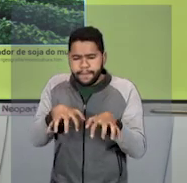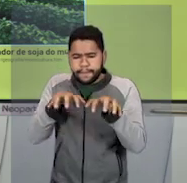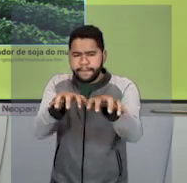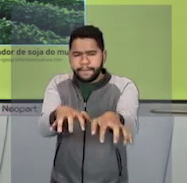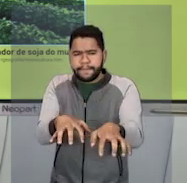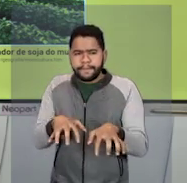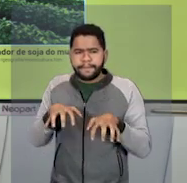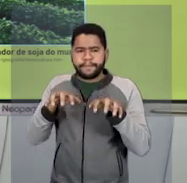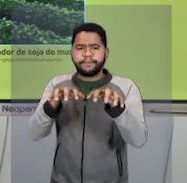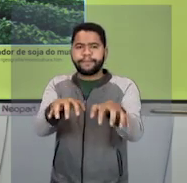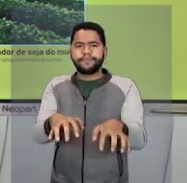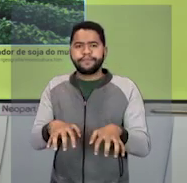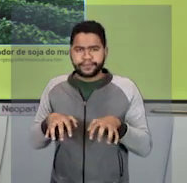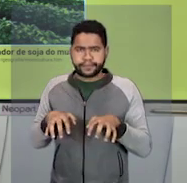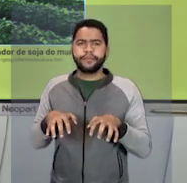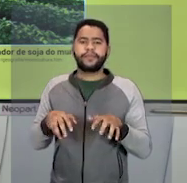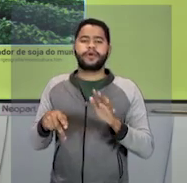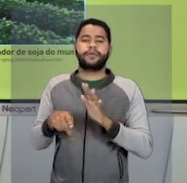né? Os